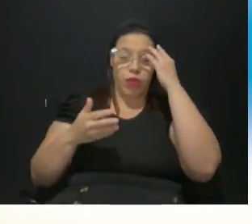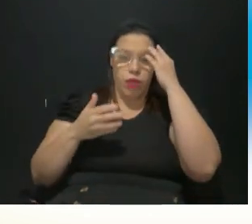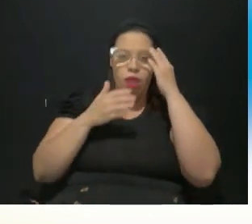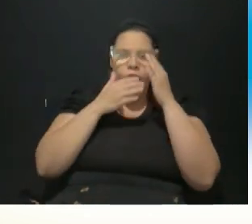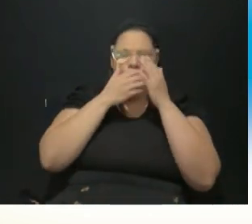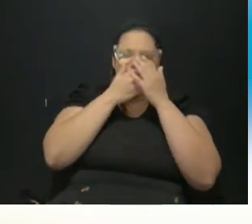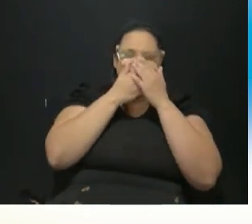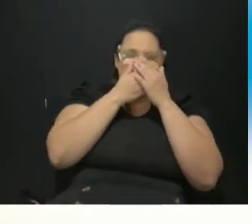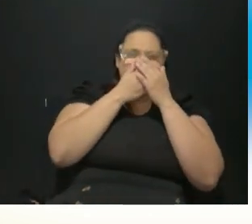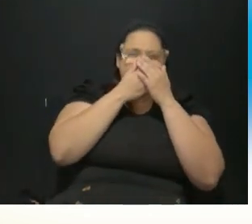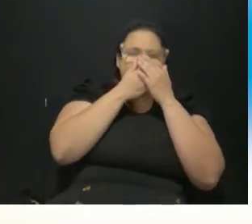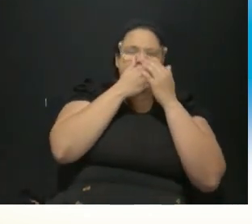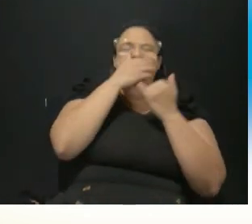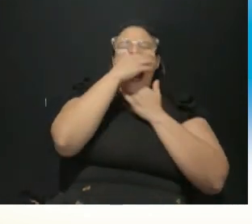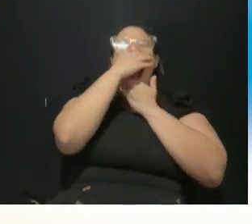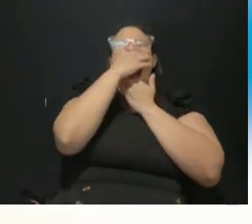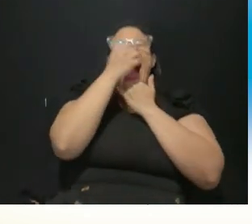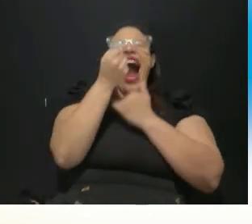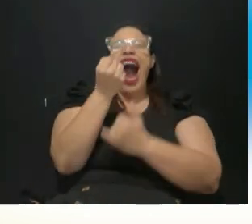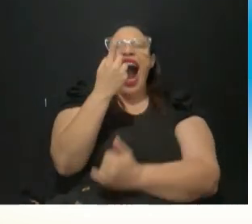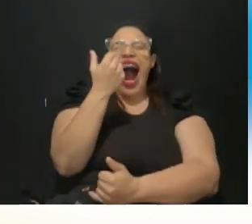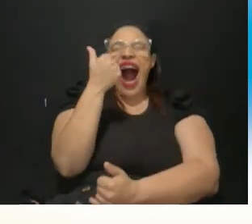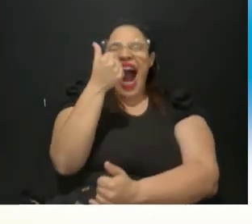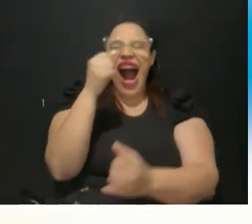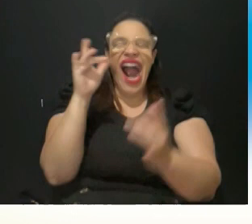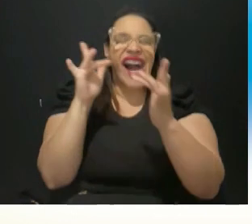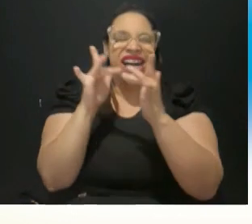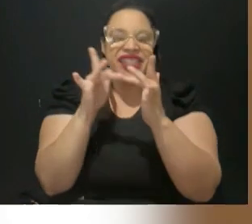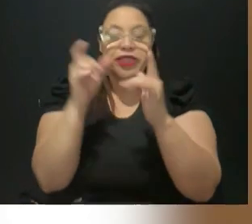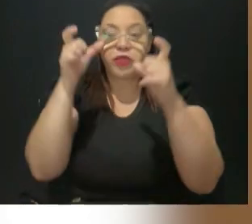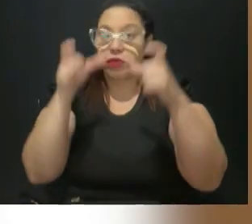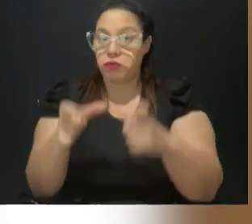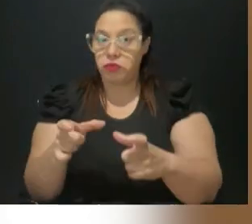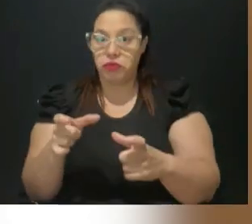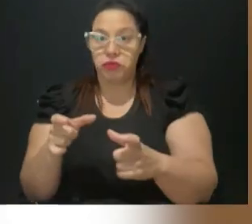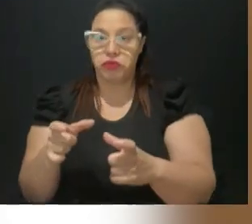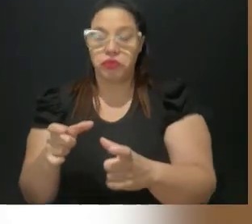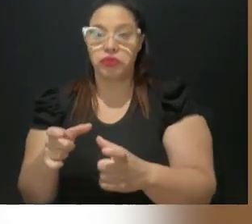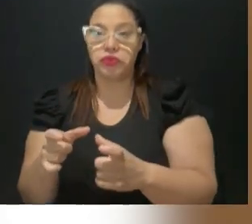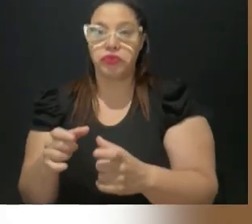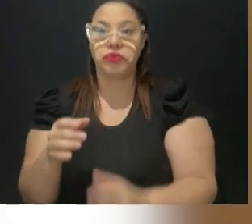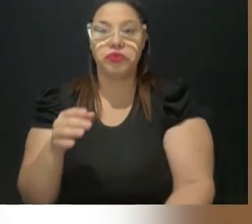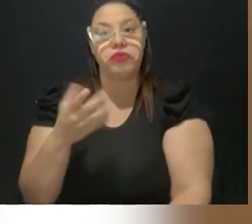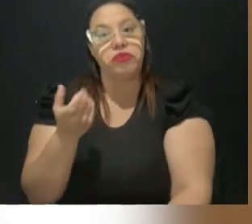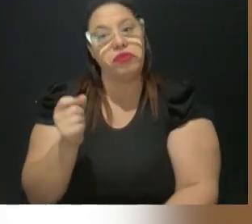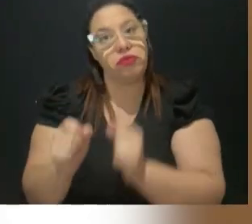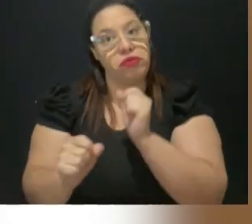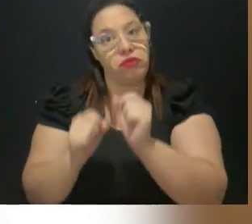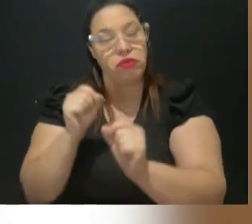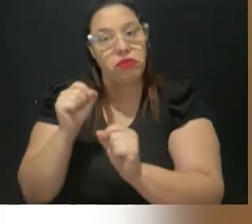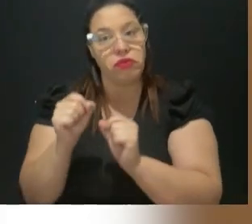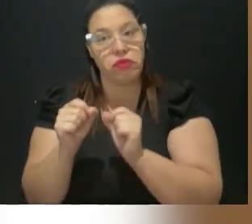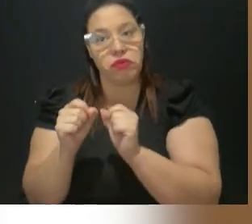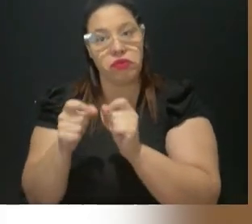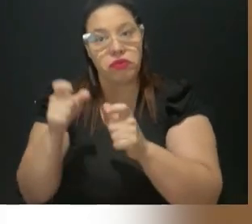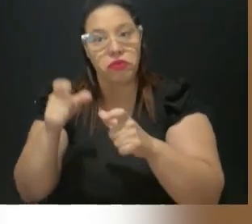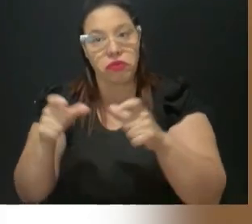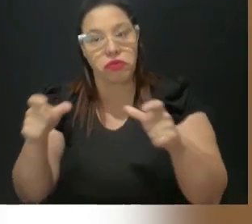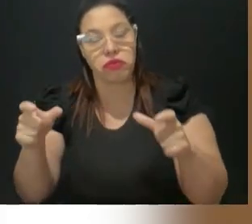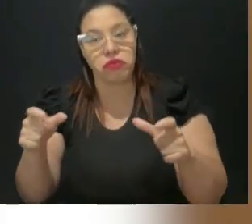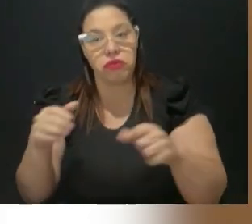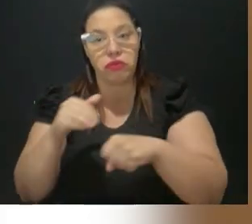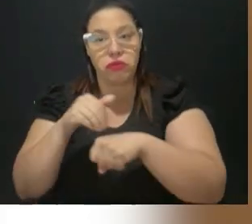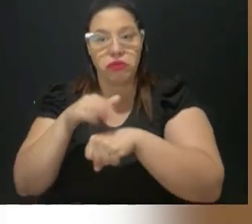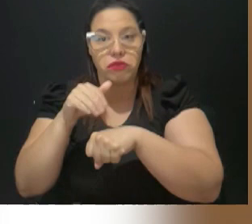tendo uma única lesão, se eu tiver tido contato com alguém, eu já entro como caso suspeito, mas geralmente as pessoas têm um